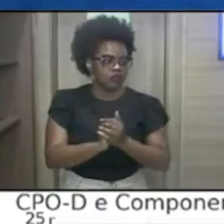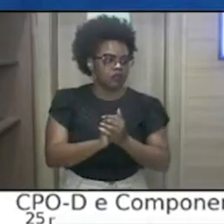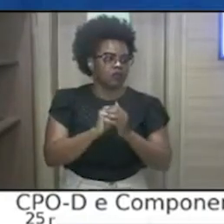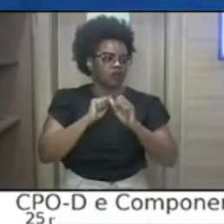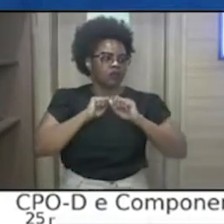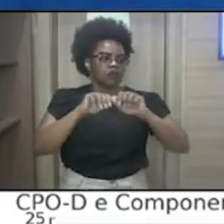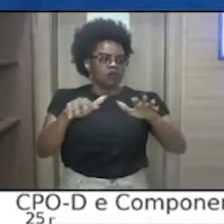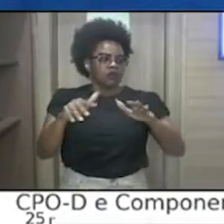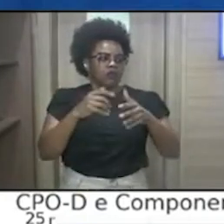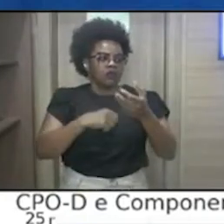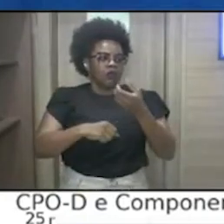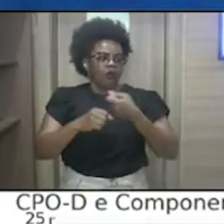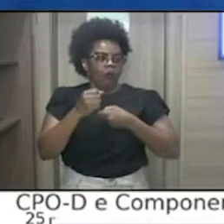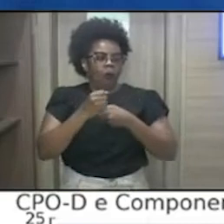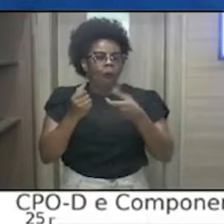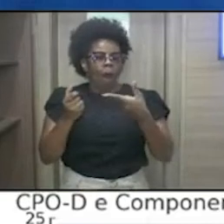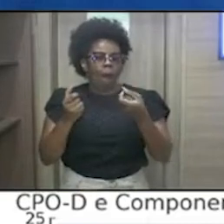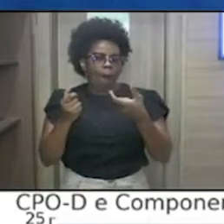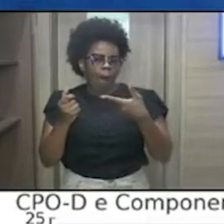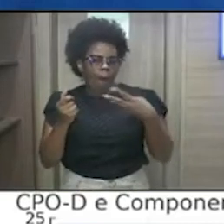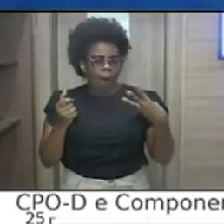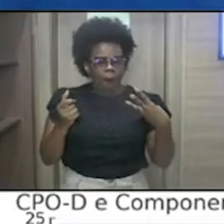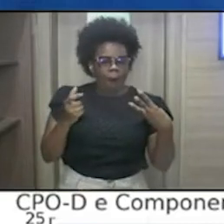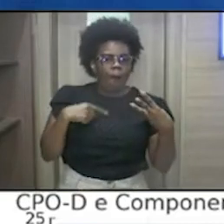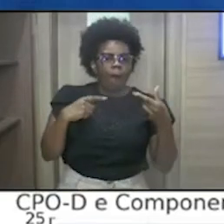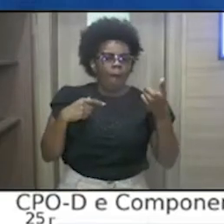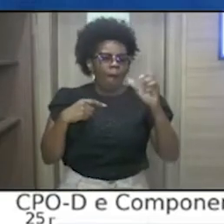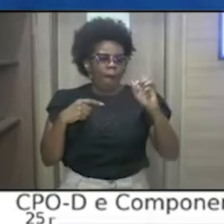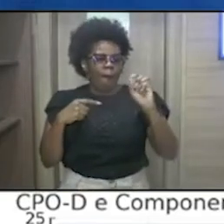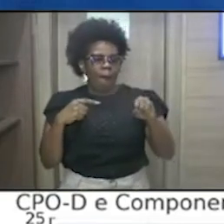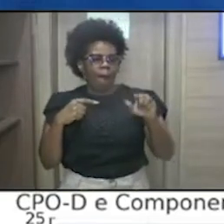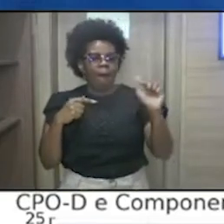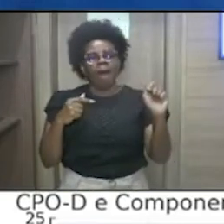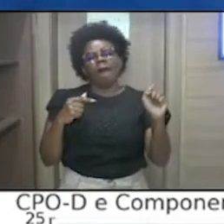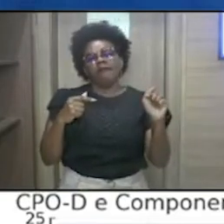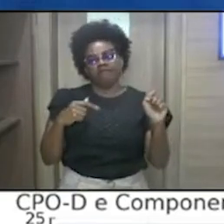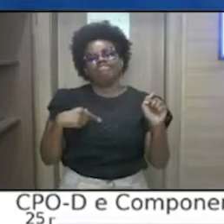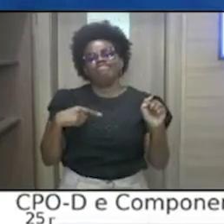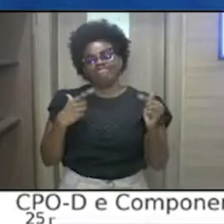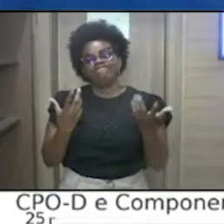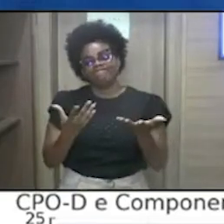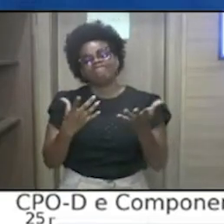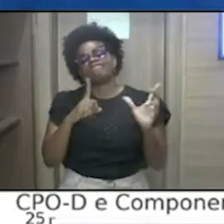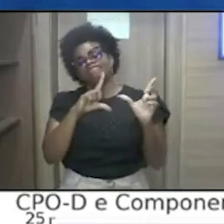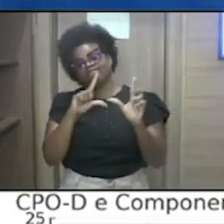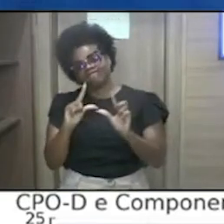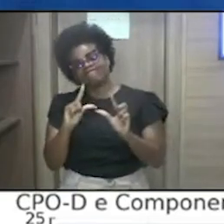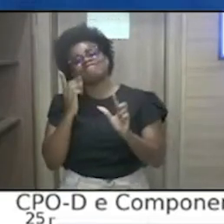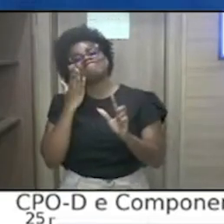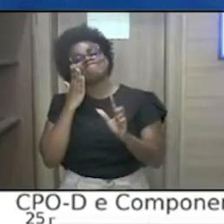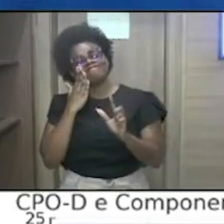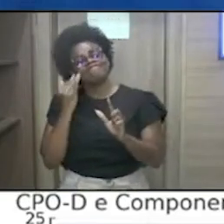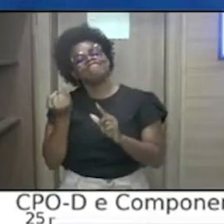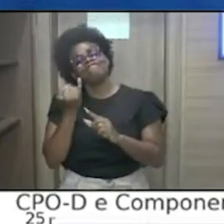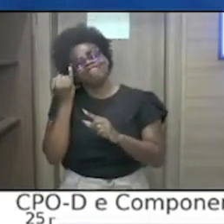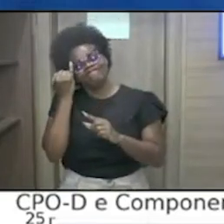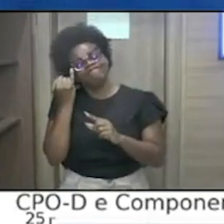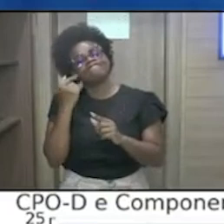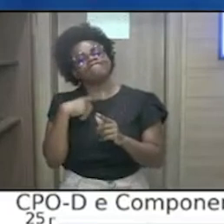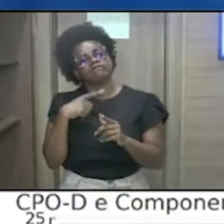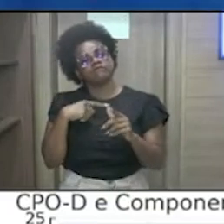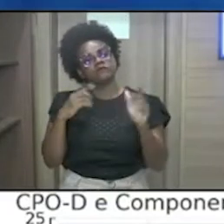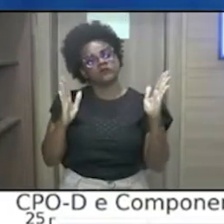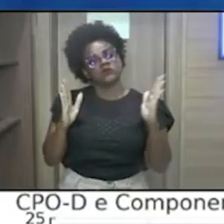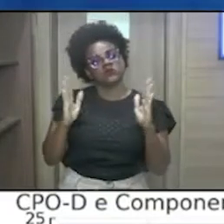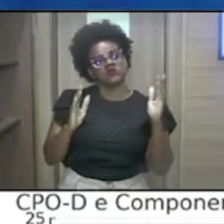divulgado em 2023, a uma média de 10,7 dos 28, que é uma queda muito importante. Então, entre